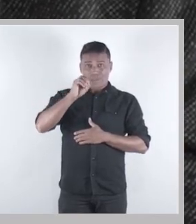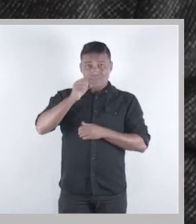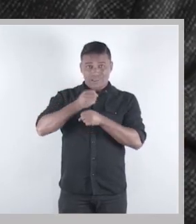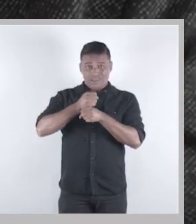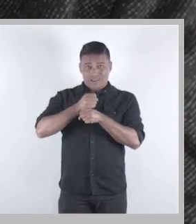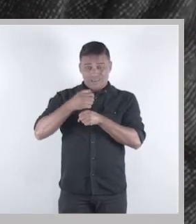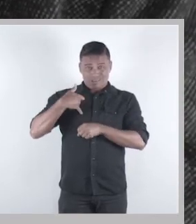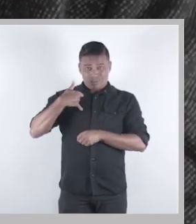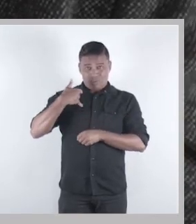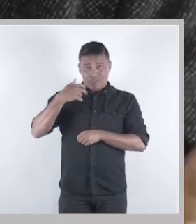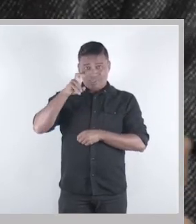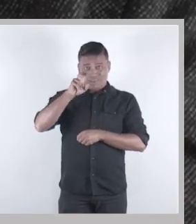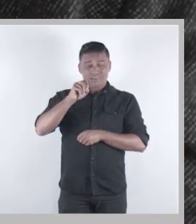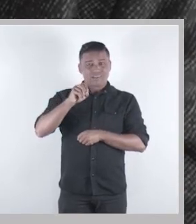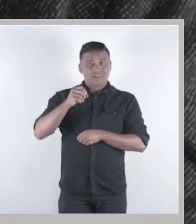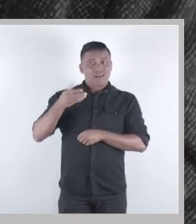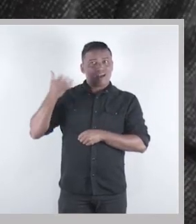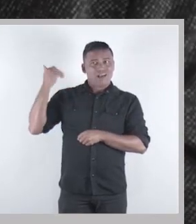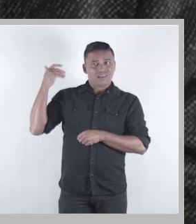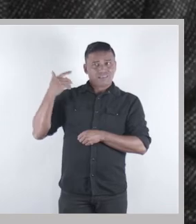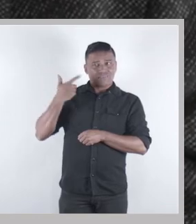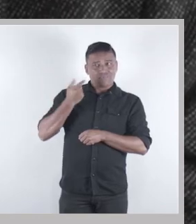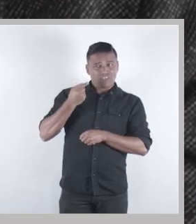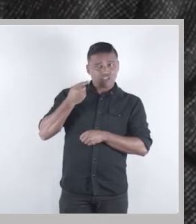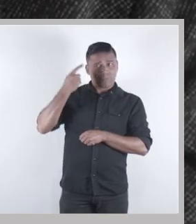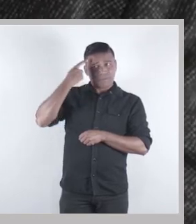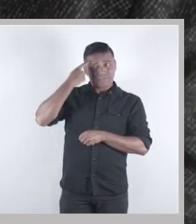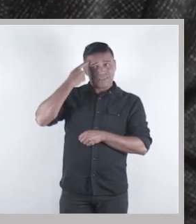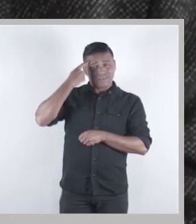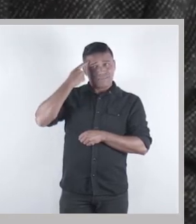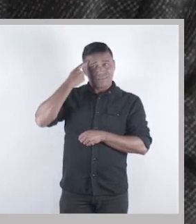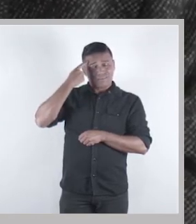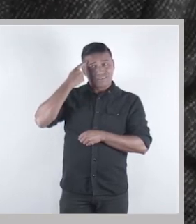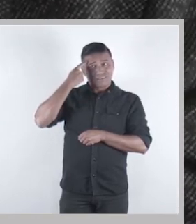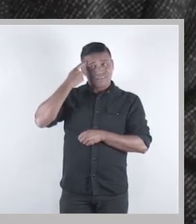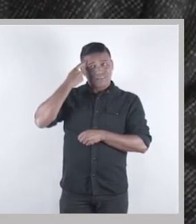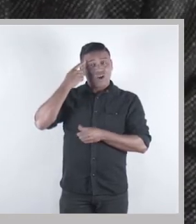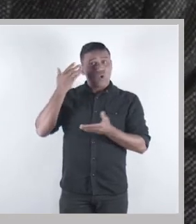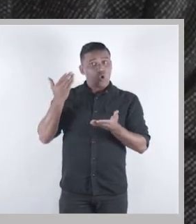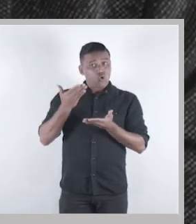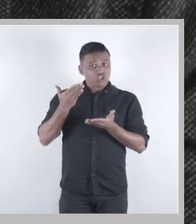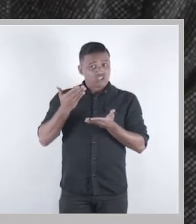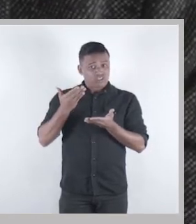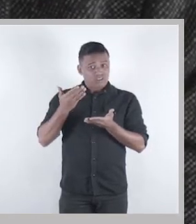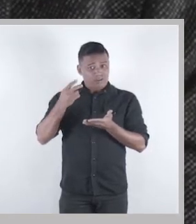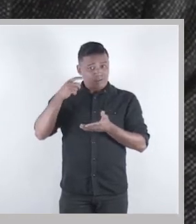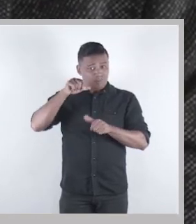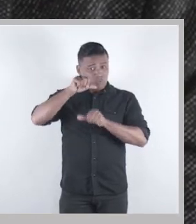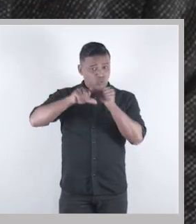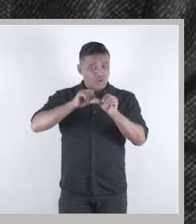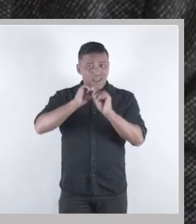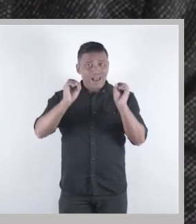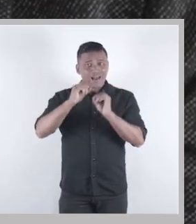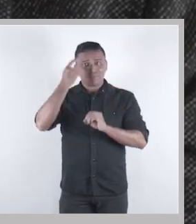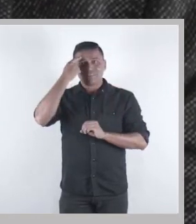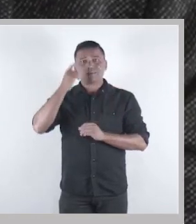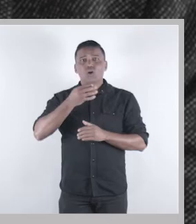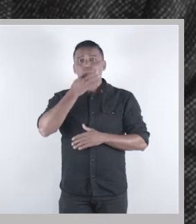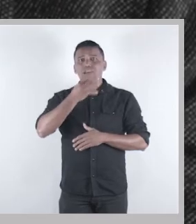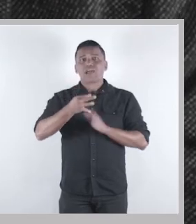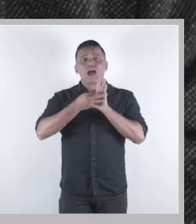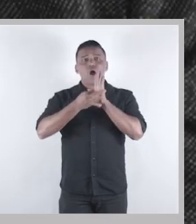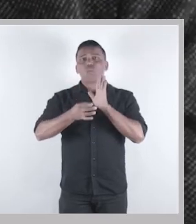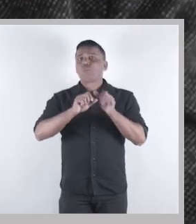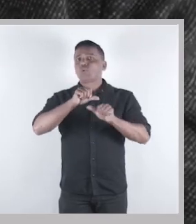então ele perdeu 30 anos da vida dele né porque assim a pessoa não muda de opinião né E na verdade é isso